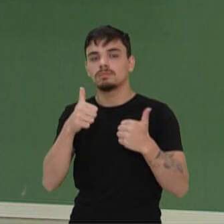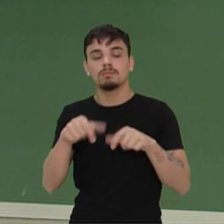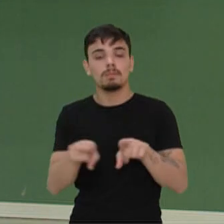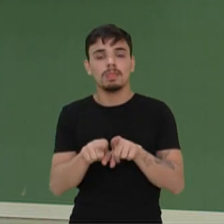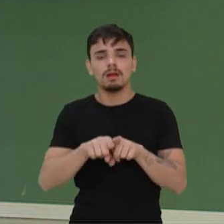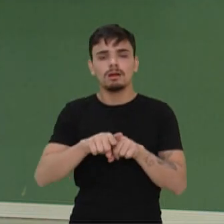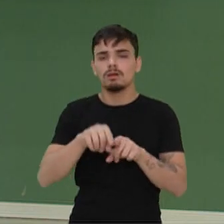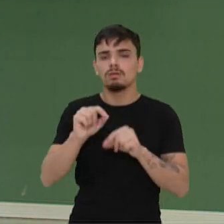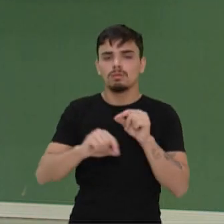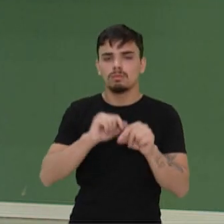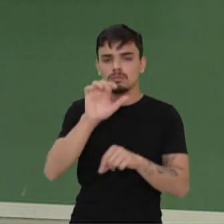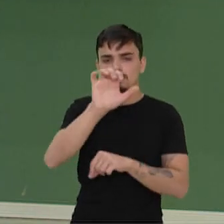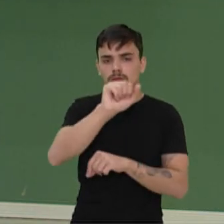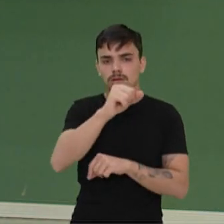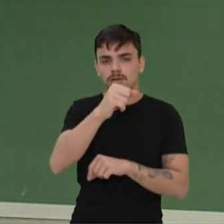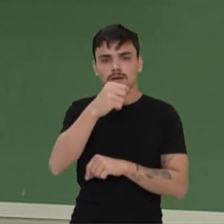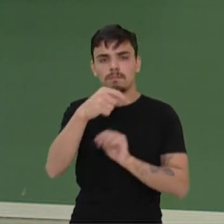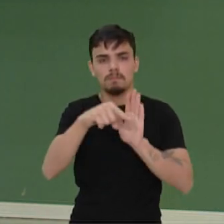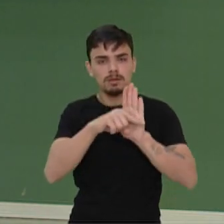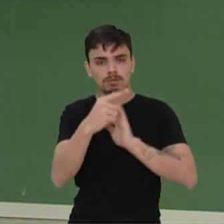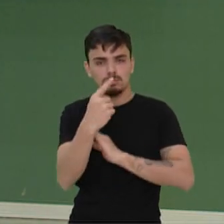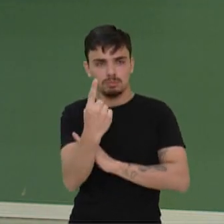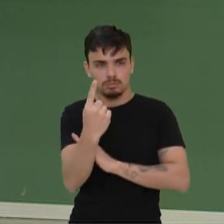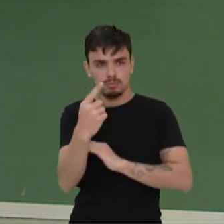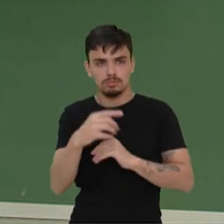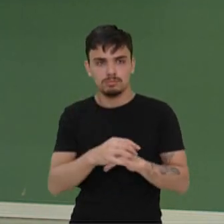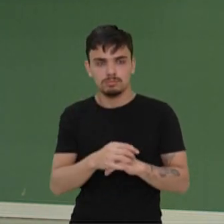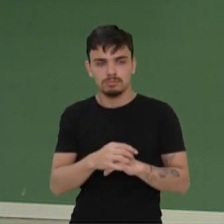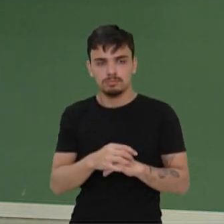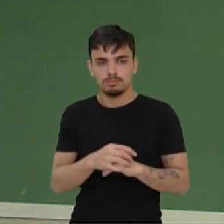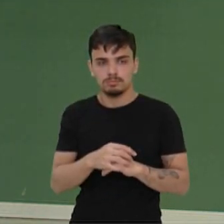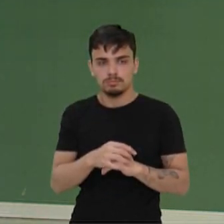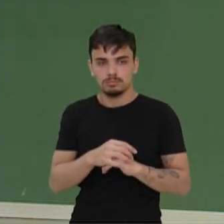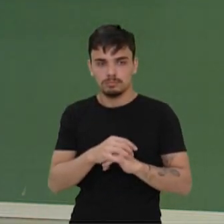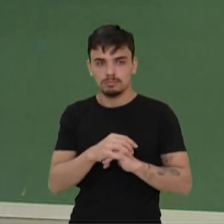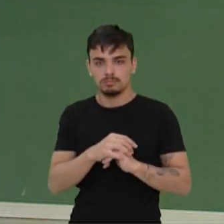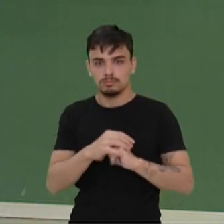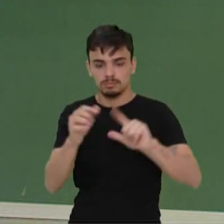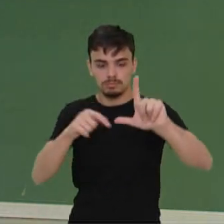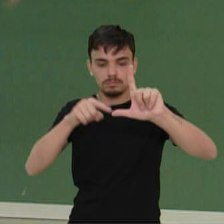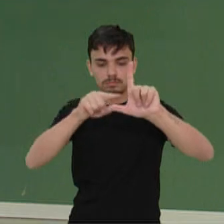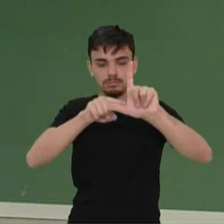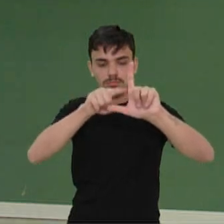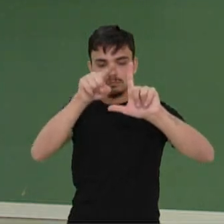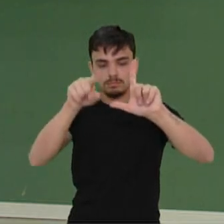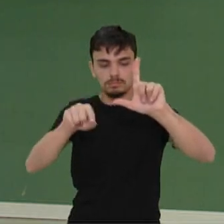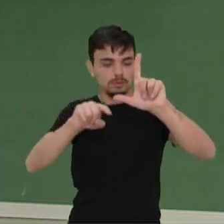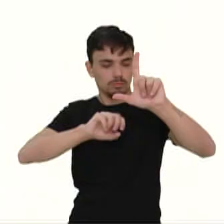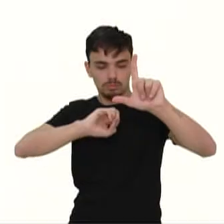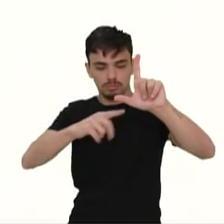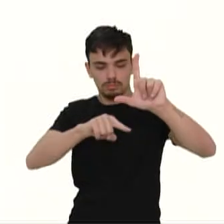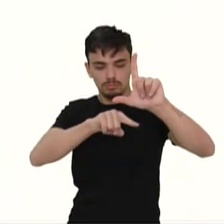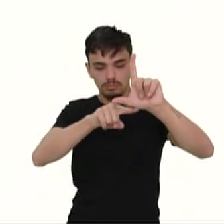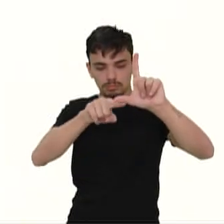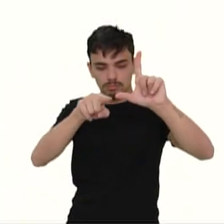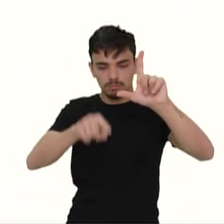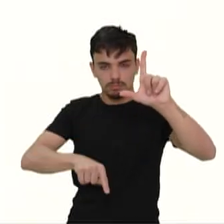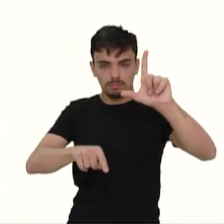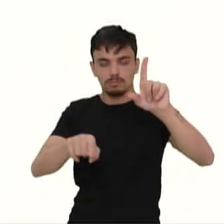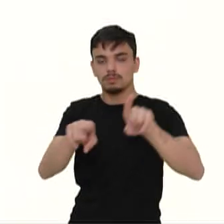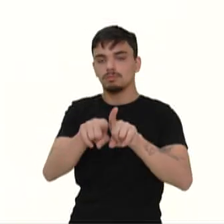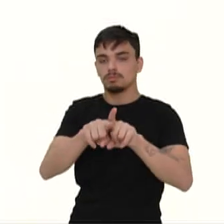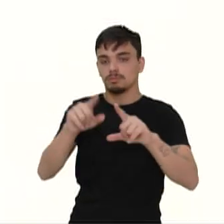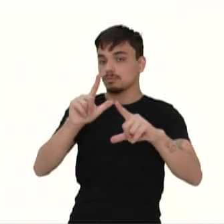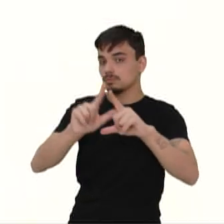Item D, o A vale menos 1, concavidade voltada para baixo. O A vale menos 1, é negativo, para baixo. E o delta é igual a